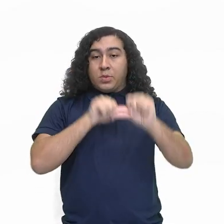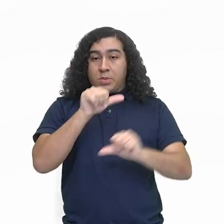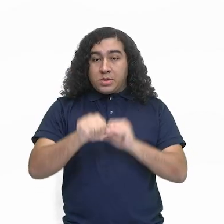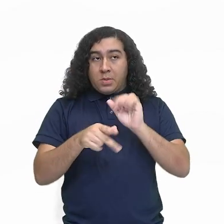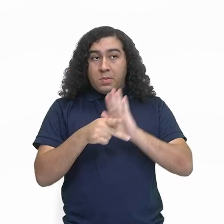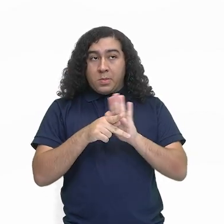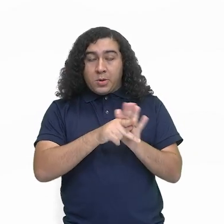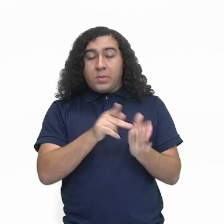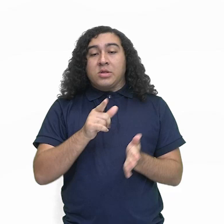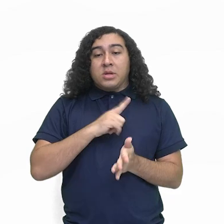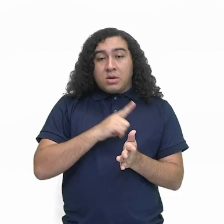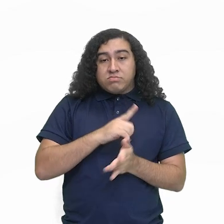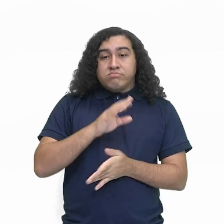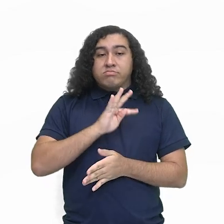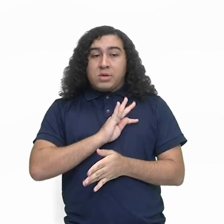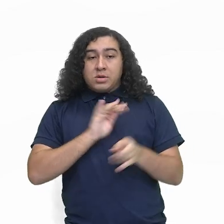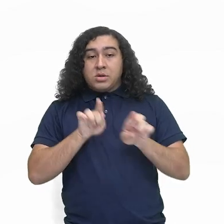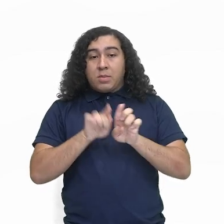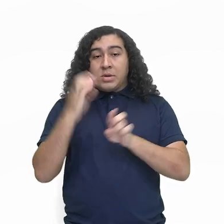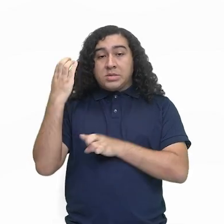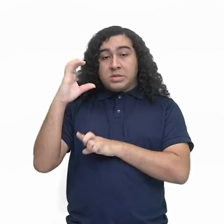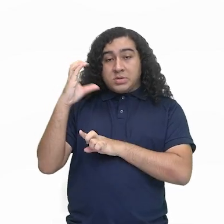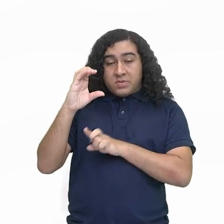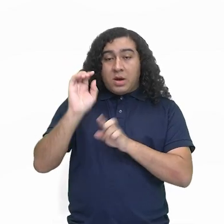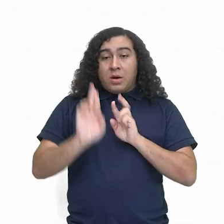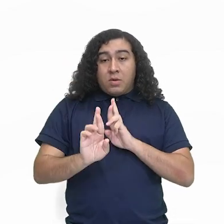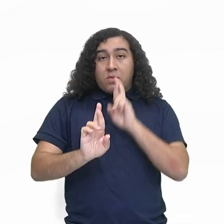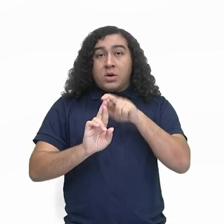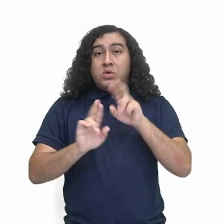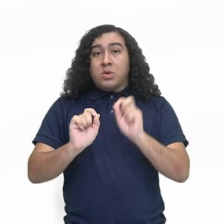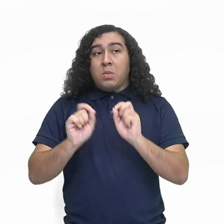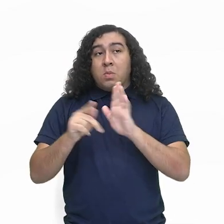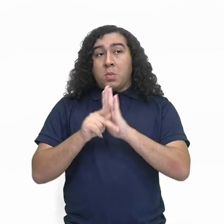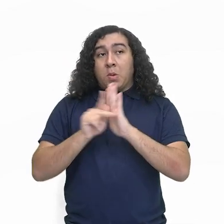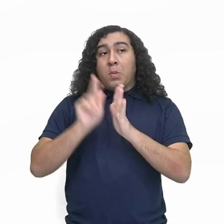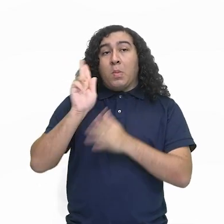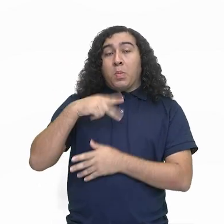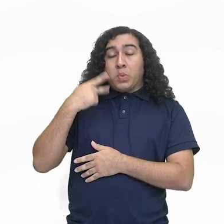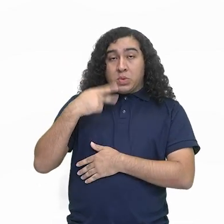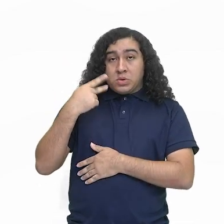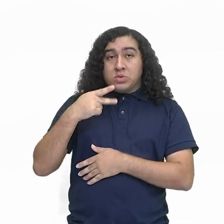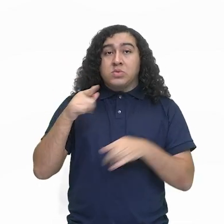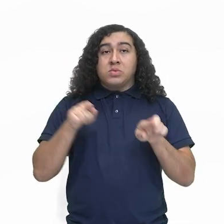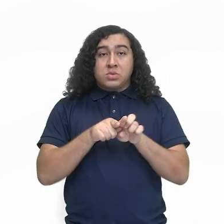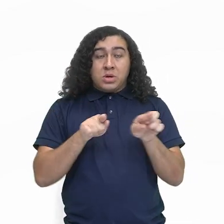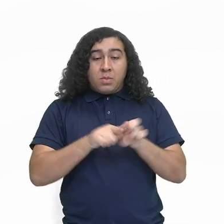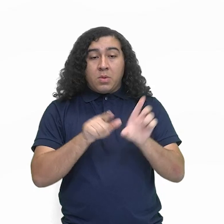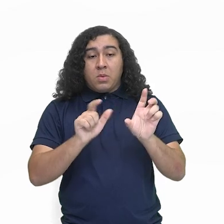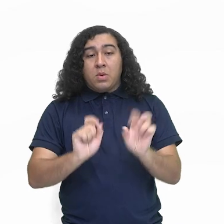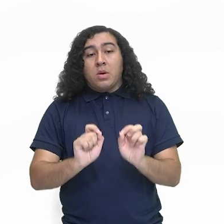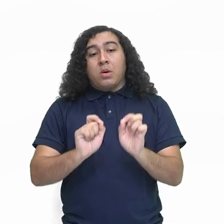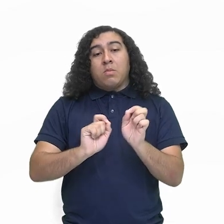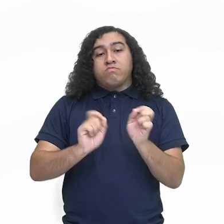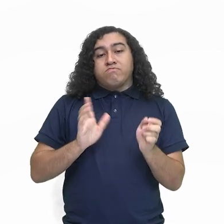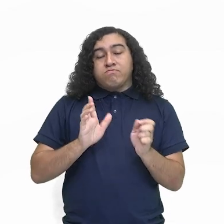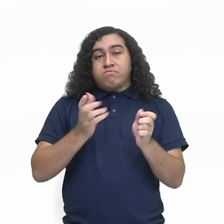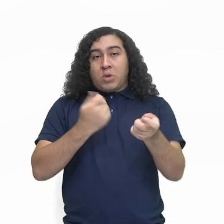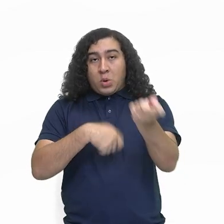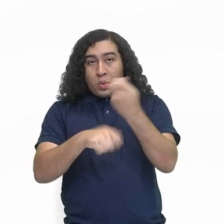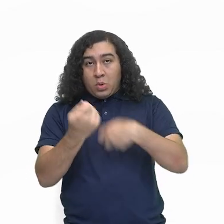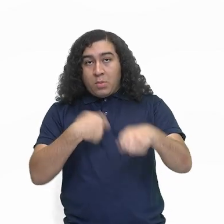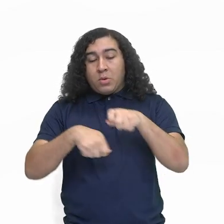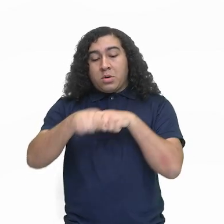das transformações técnicas e científicas, bem como dos processos políticos,